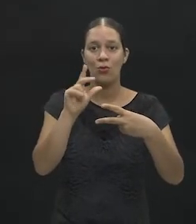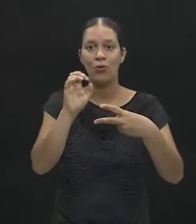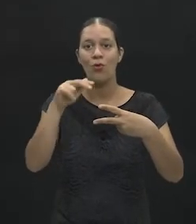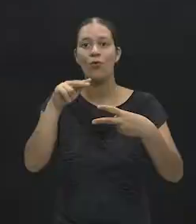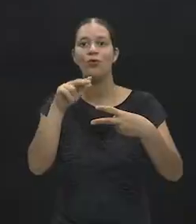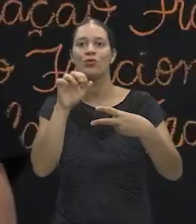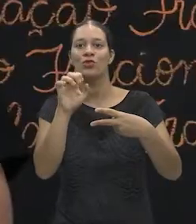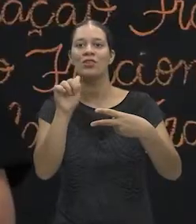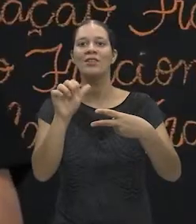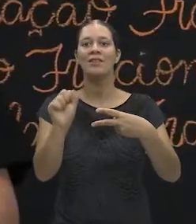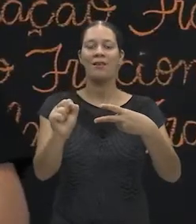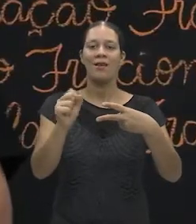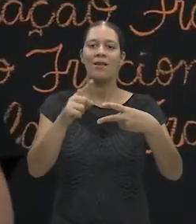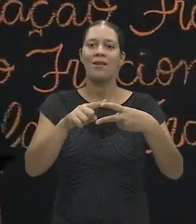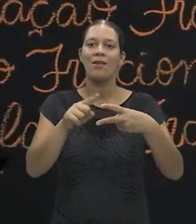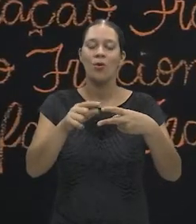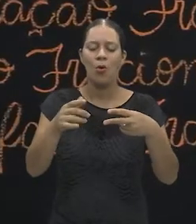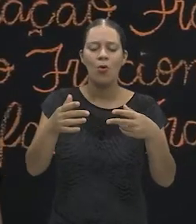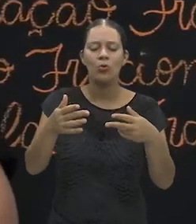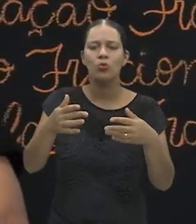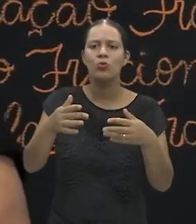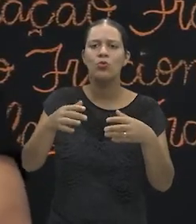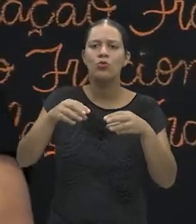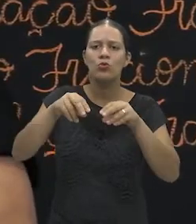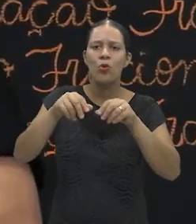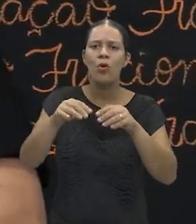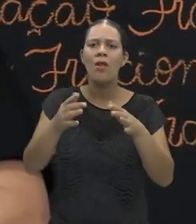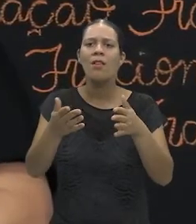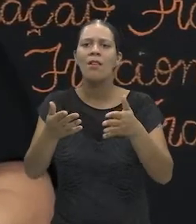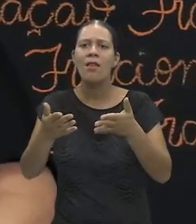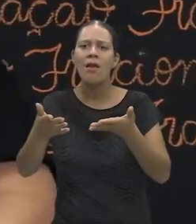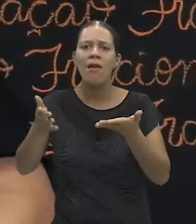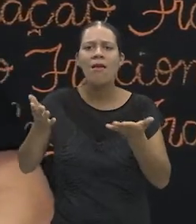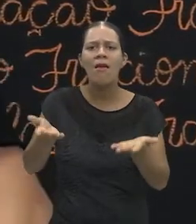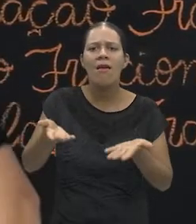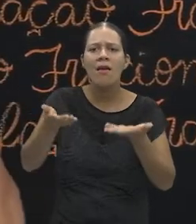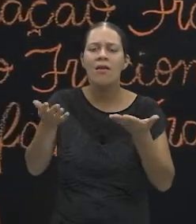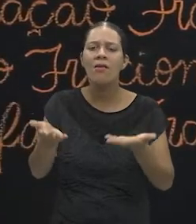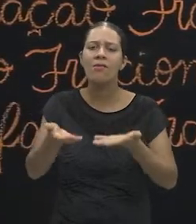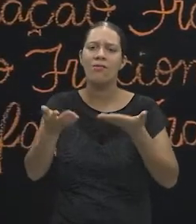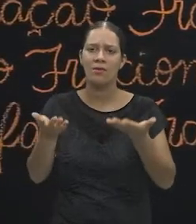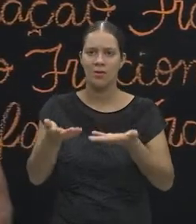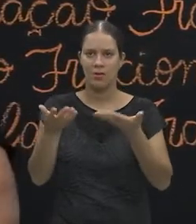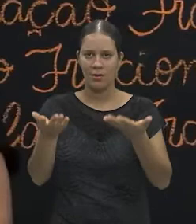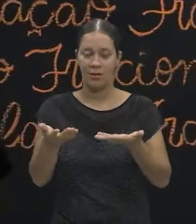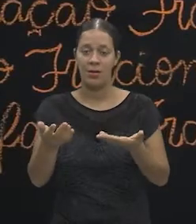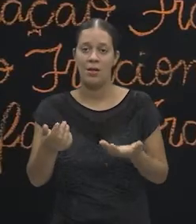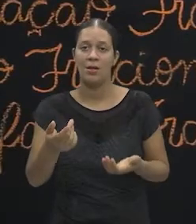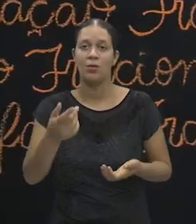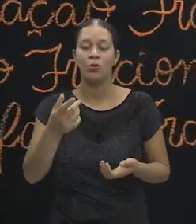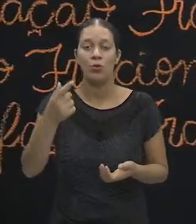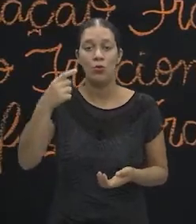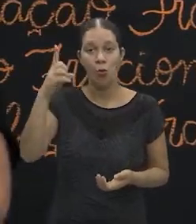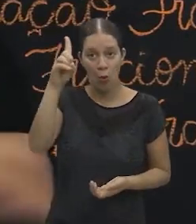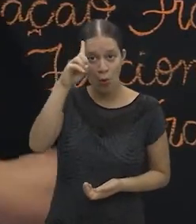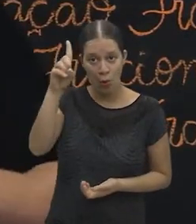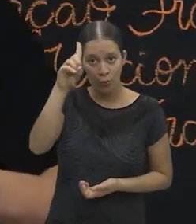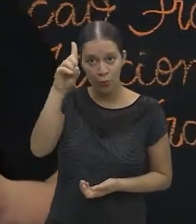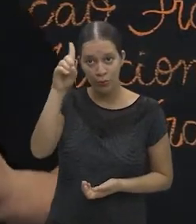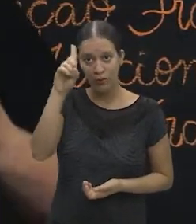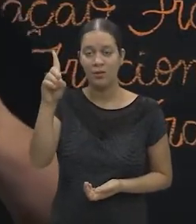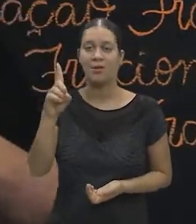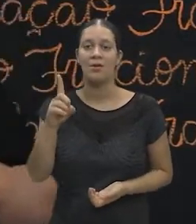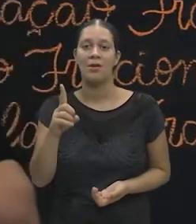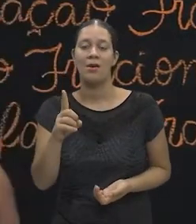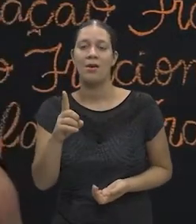dos sólidos ele é bem denso, ele é bem levezinho e vai ser arrastado por uma corrente de um líquido. No nosso